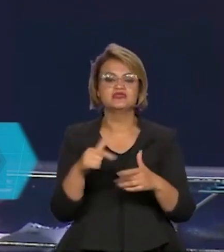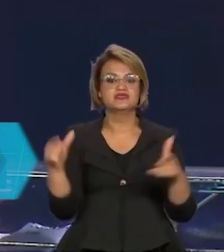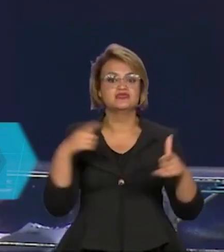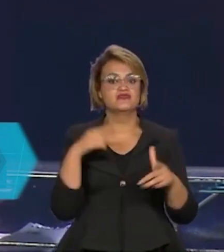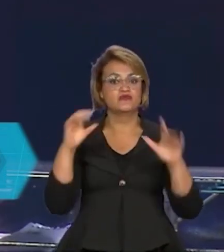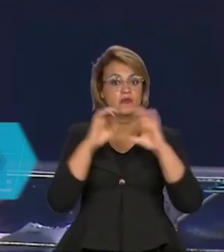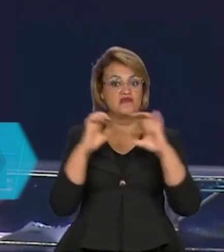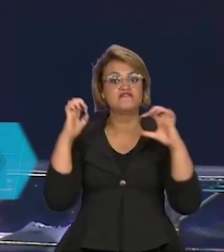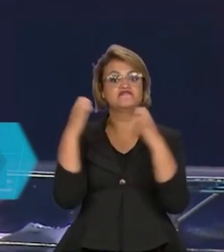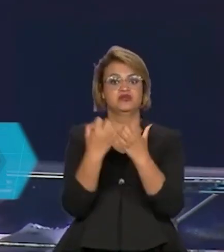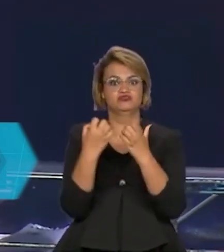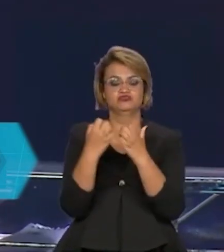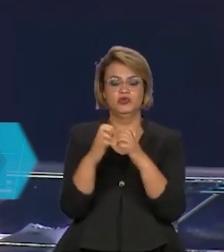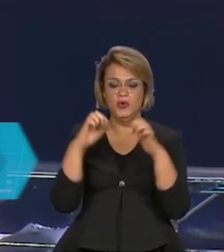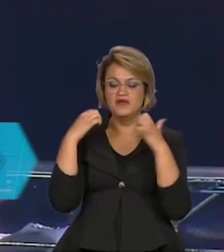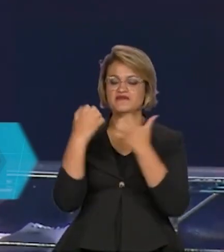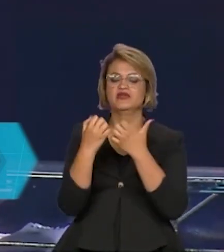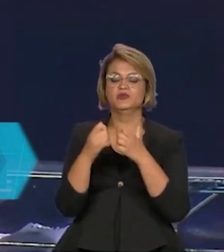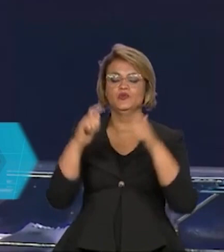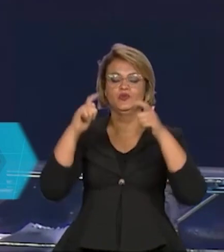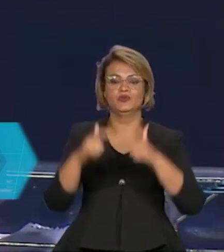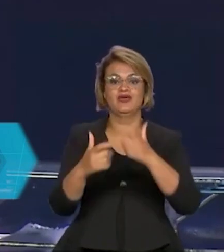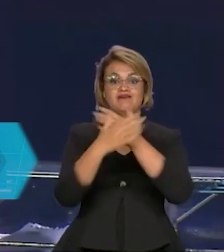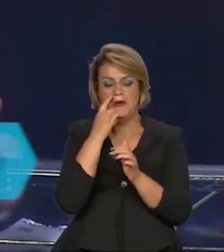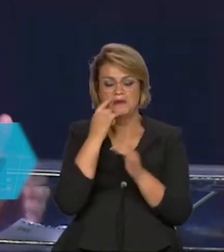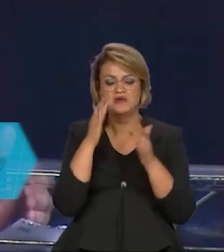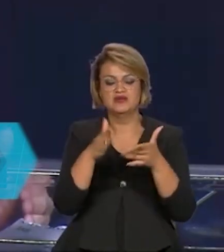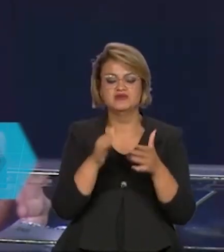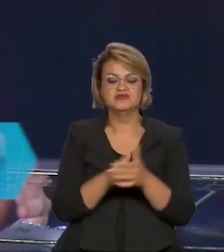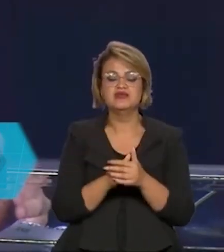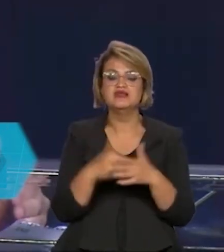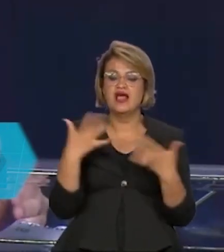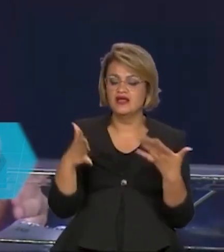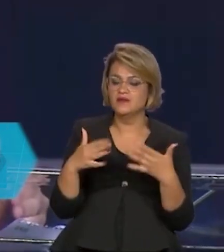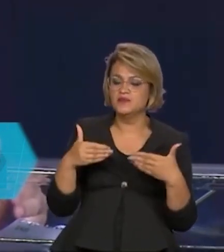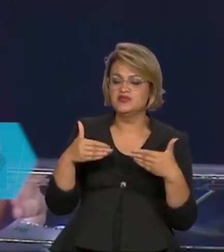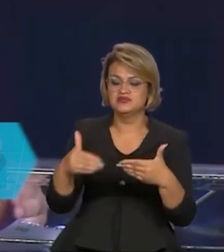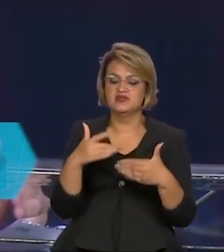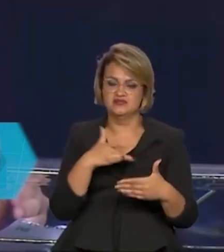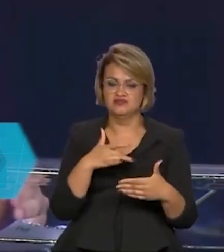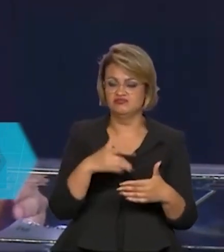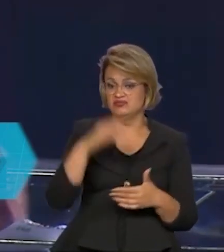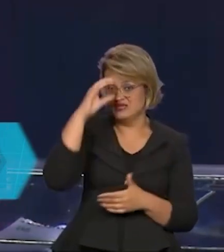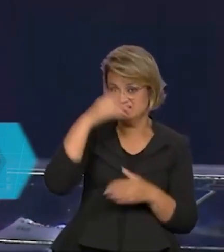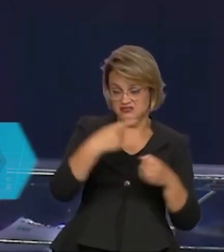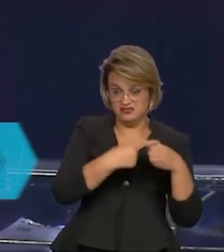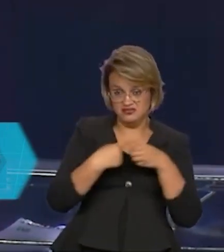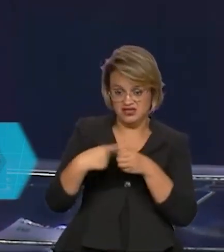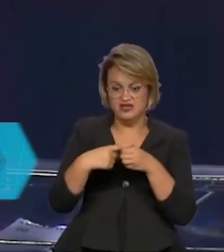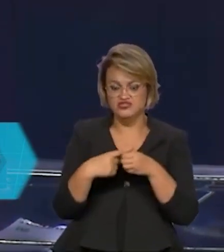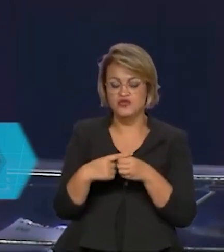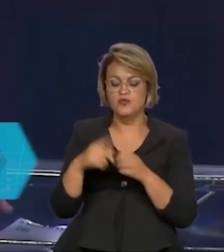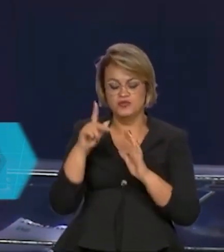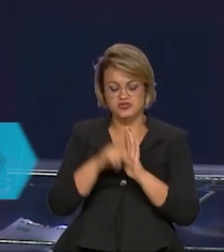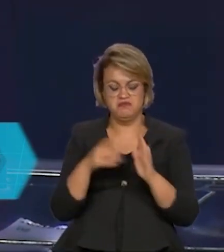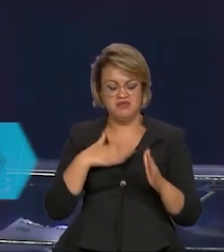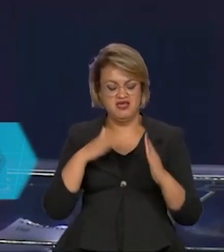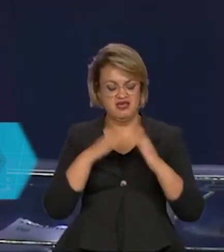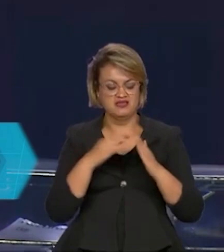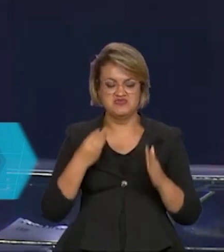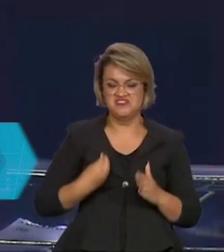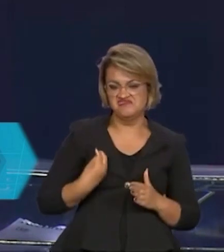voltou a faixa um beneficiando quem mais necessita e através do das cidades o Minha Casa